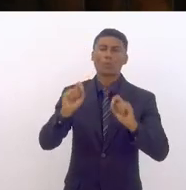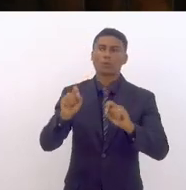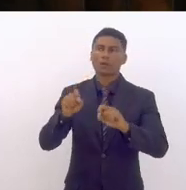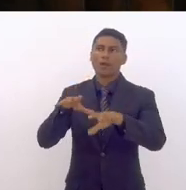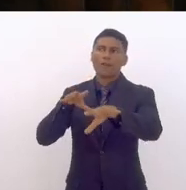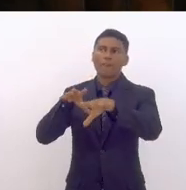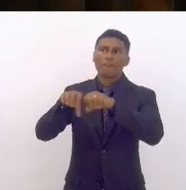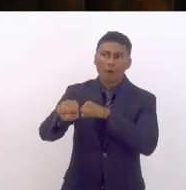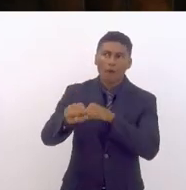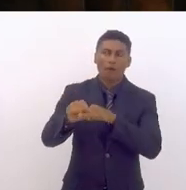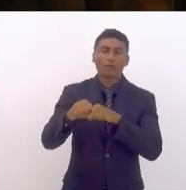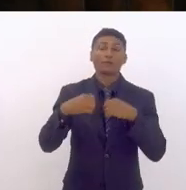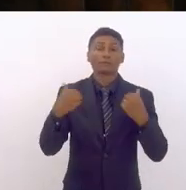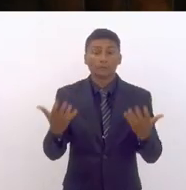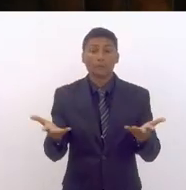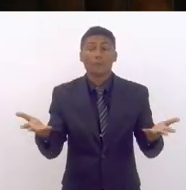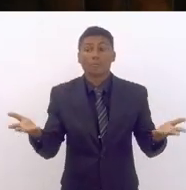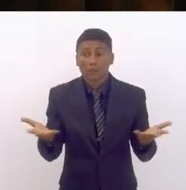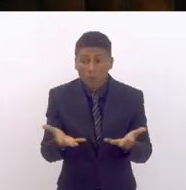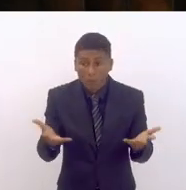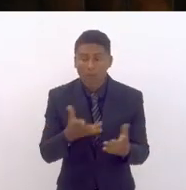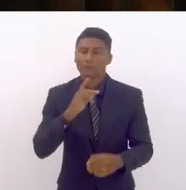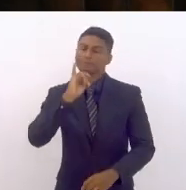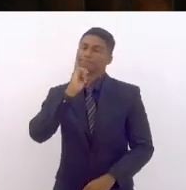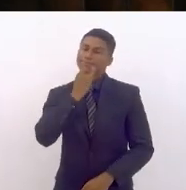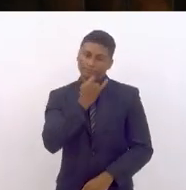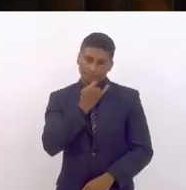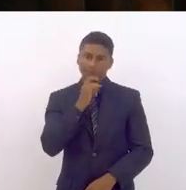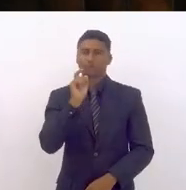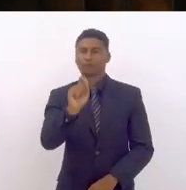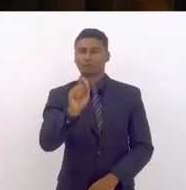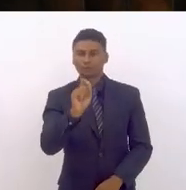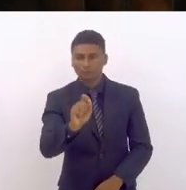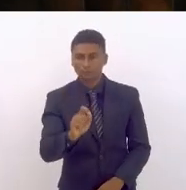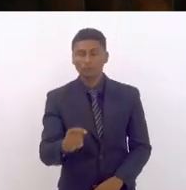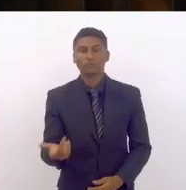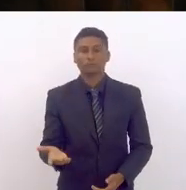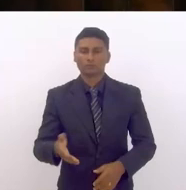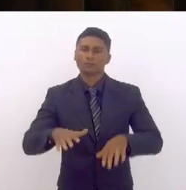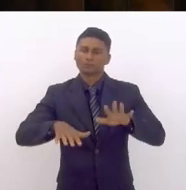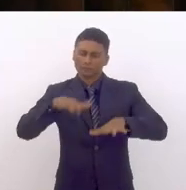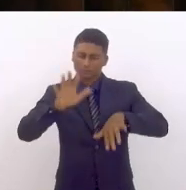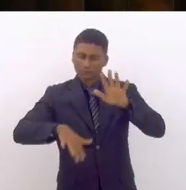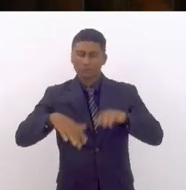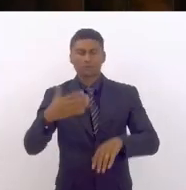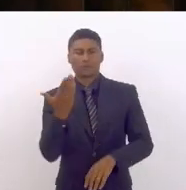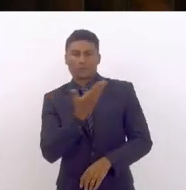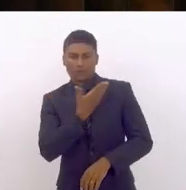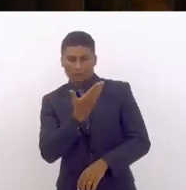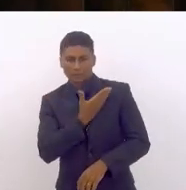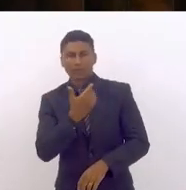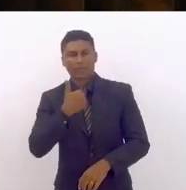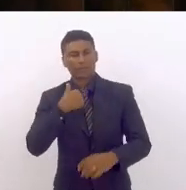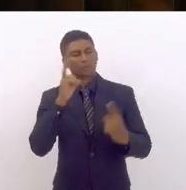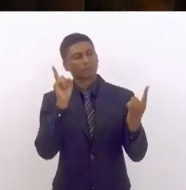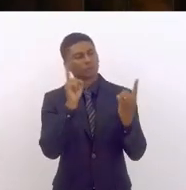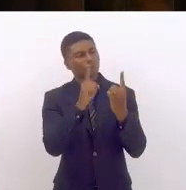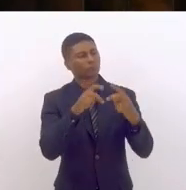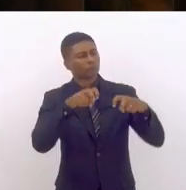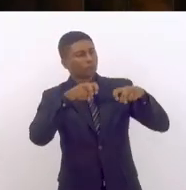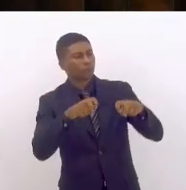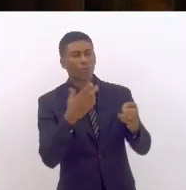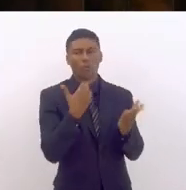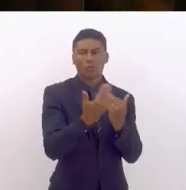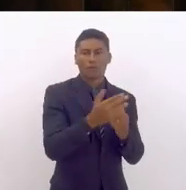E hoje, infelizmente, quando eu consigo ter um tempo de sentar com as minhas amigas, elas